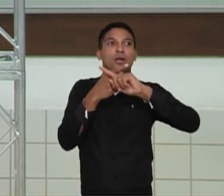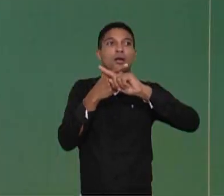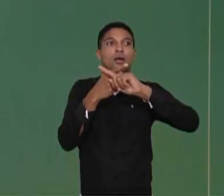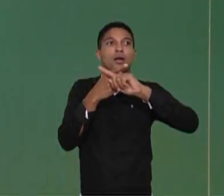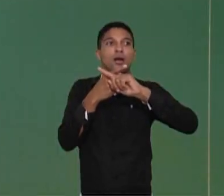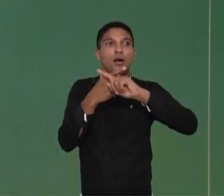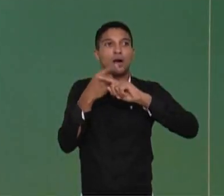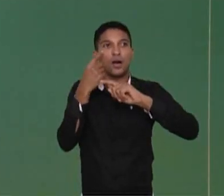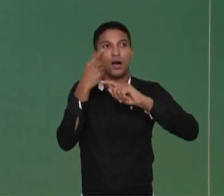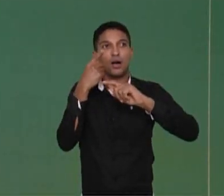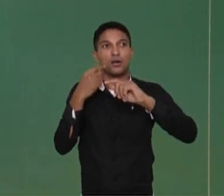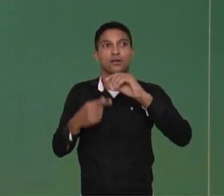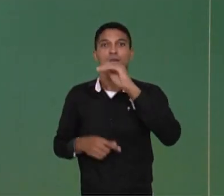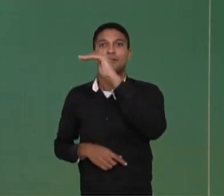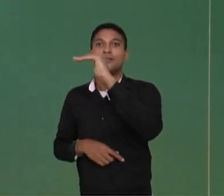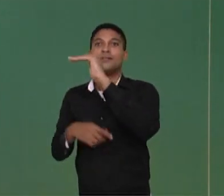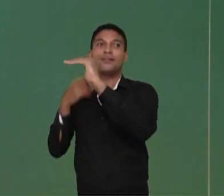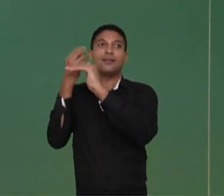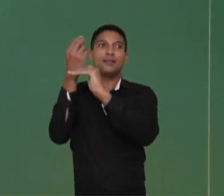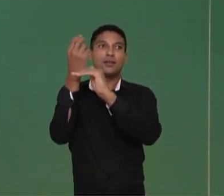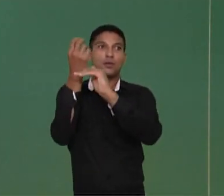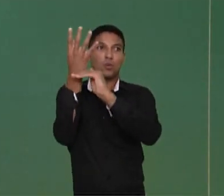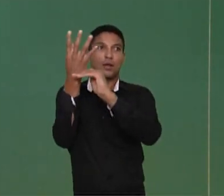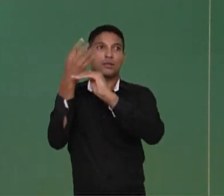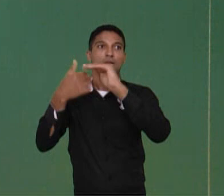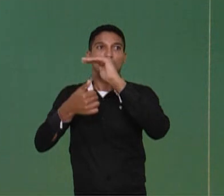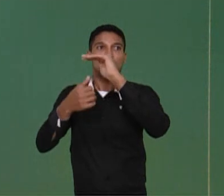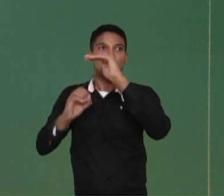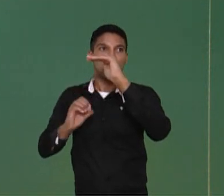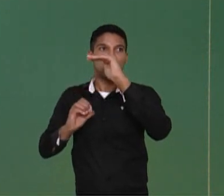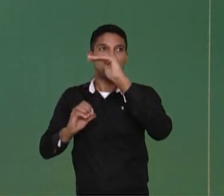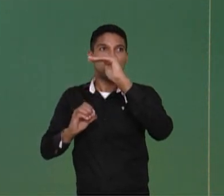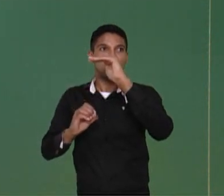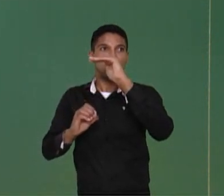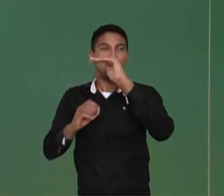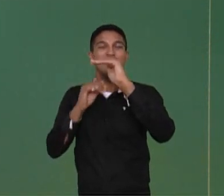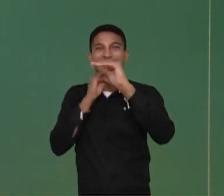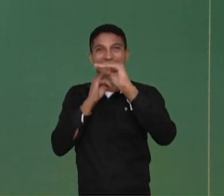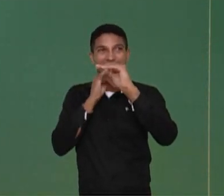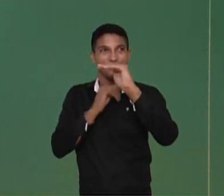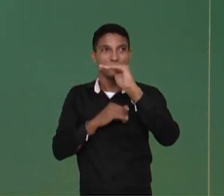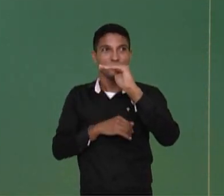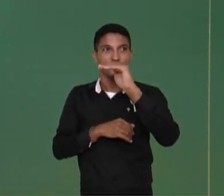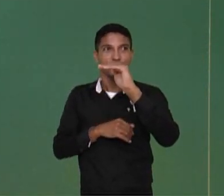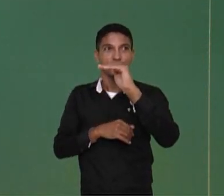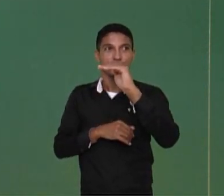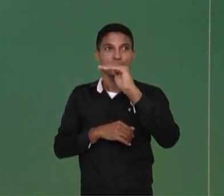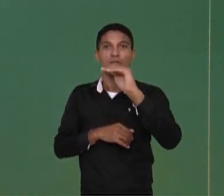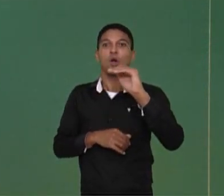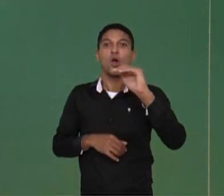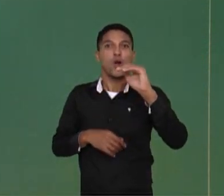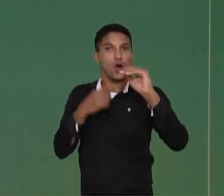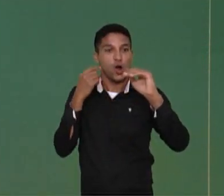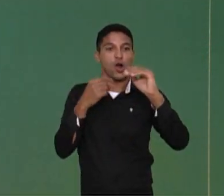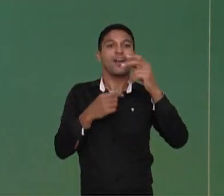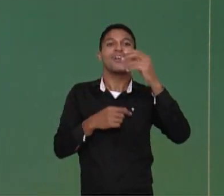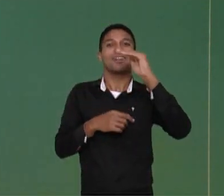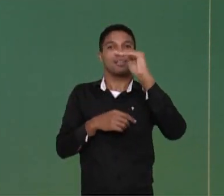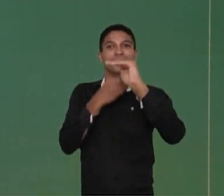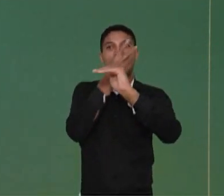4/10. Mas ela também é equivalente. Multiplica por 3 o numerador e por 3 o